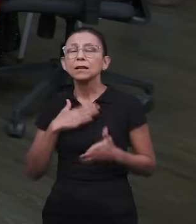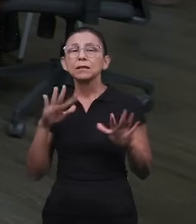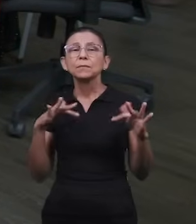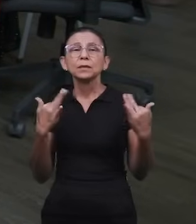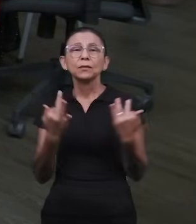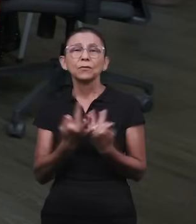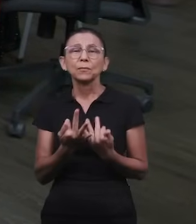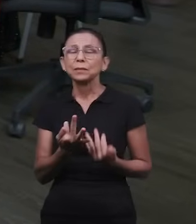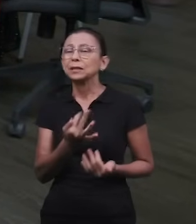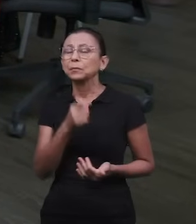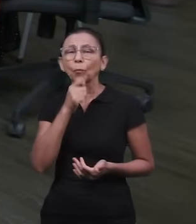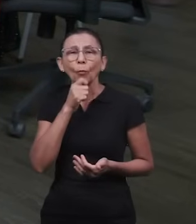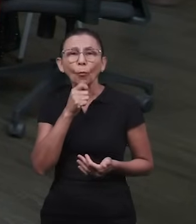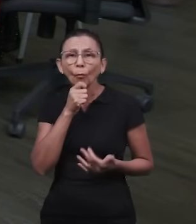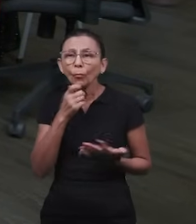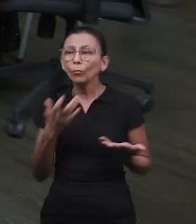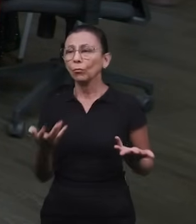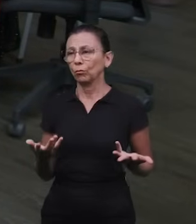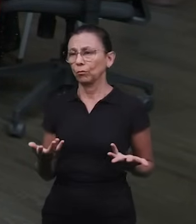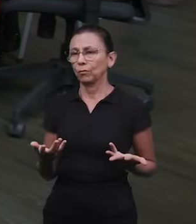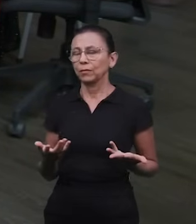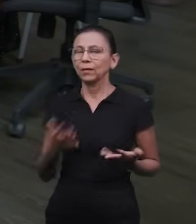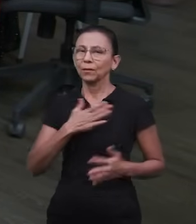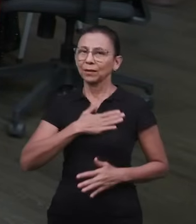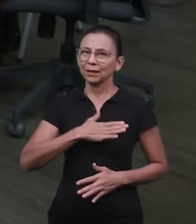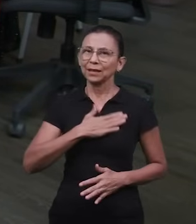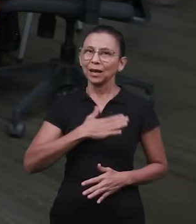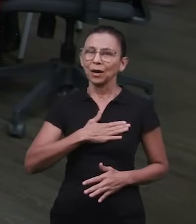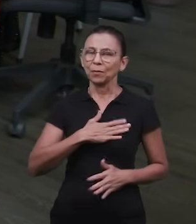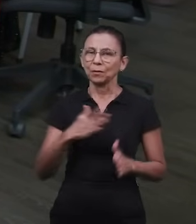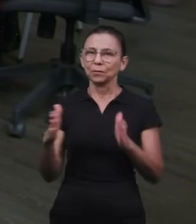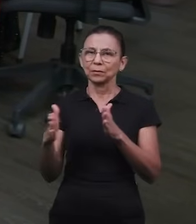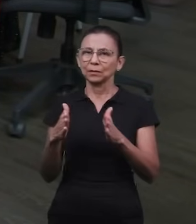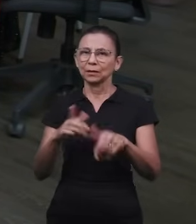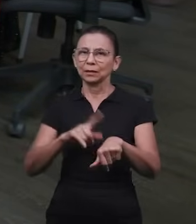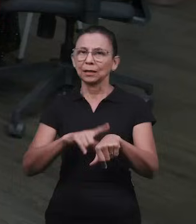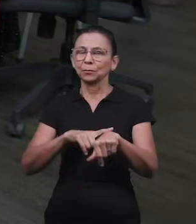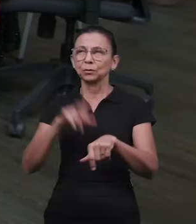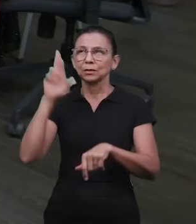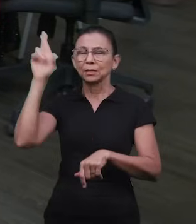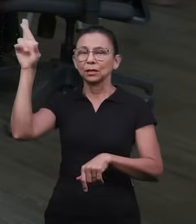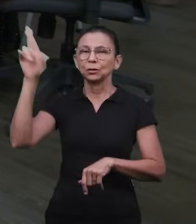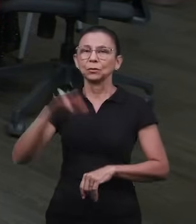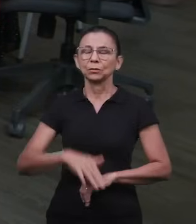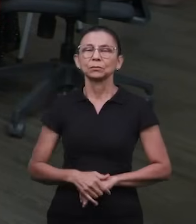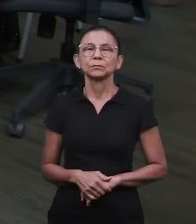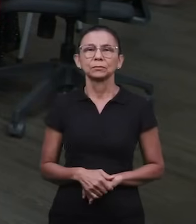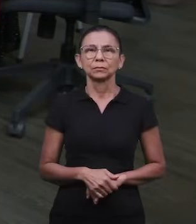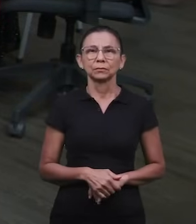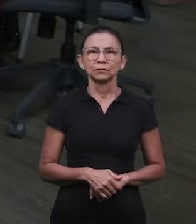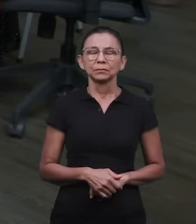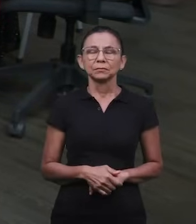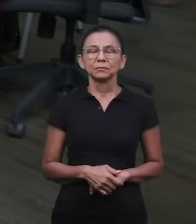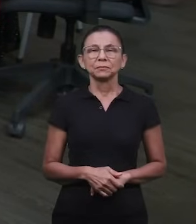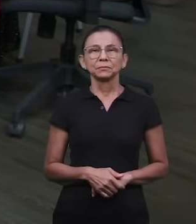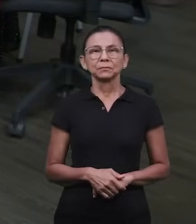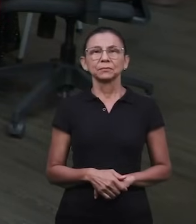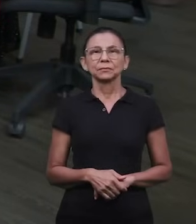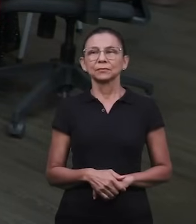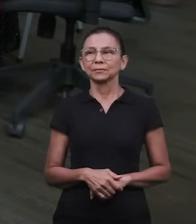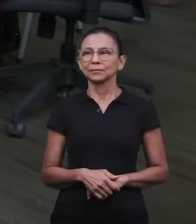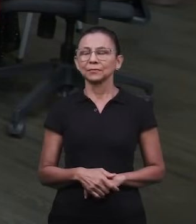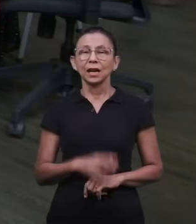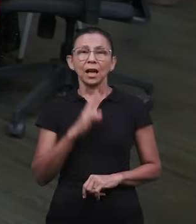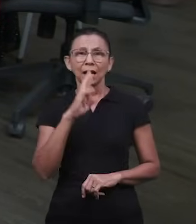Santo. Nós o quê? Como servo, testemunhar. Não sei se foi respondido, foi muito longo, né? Mas... Não, foi